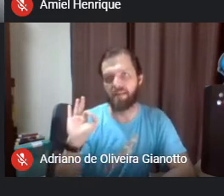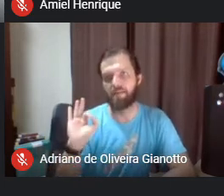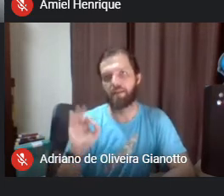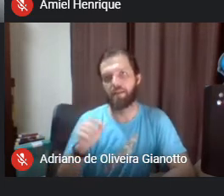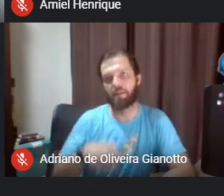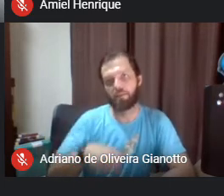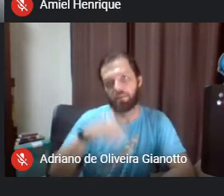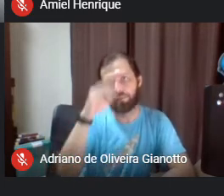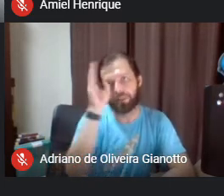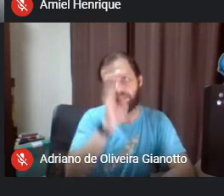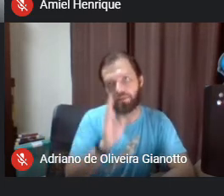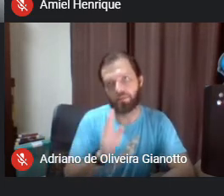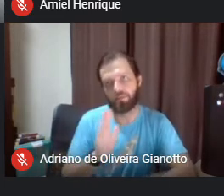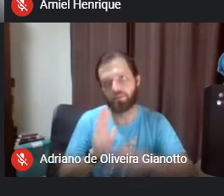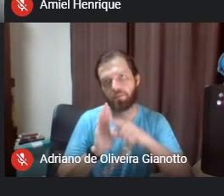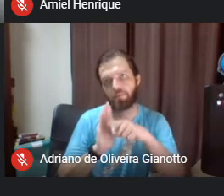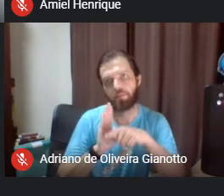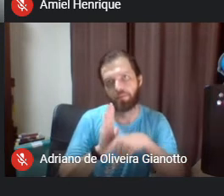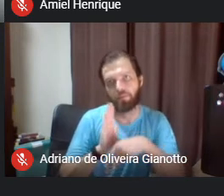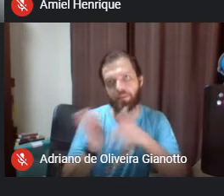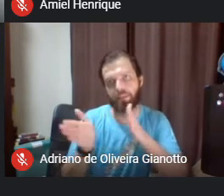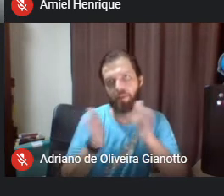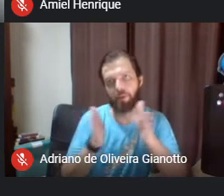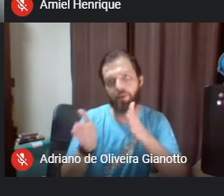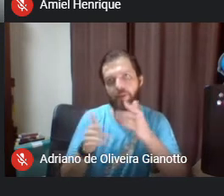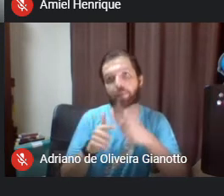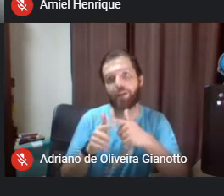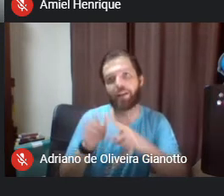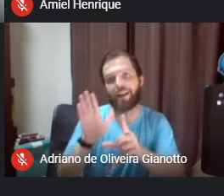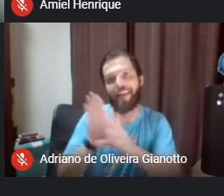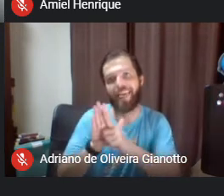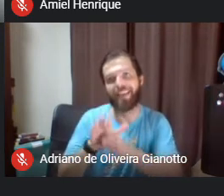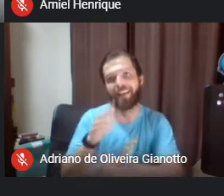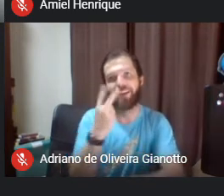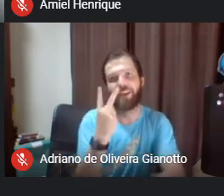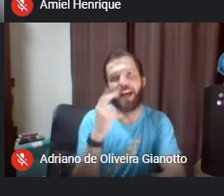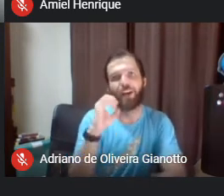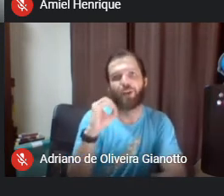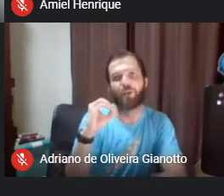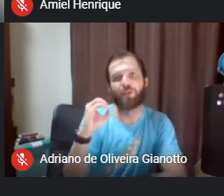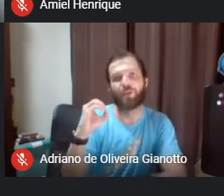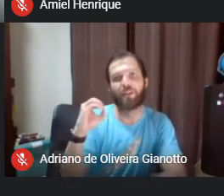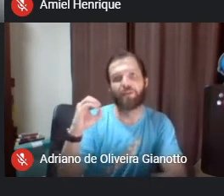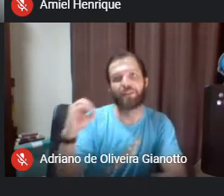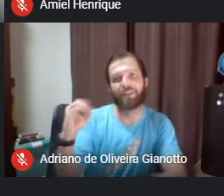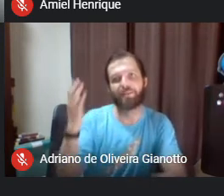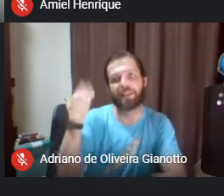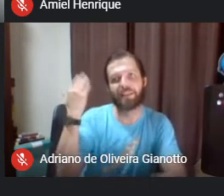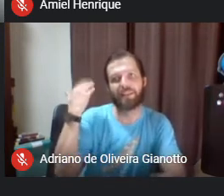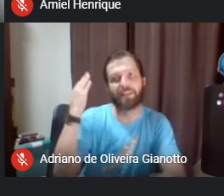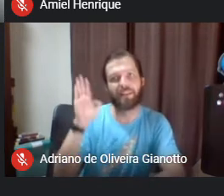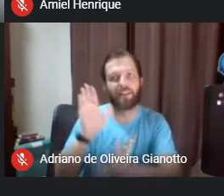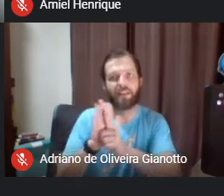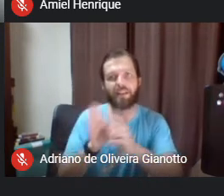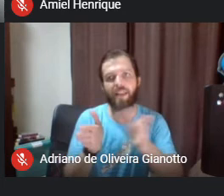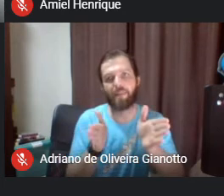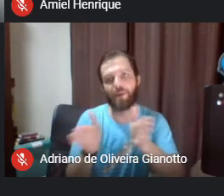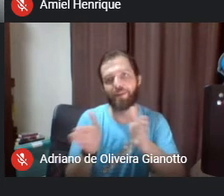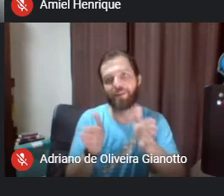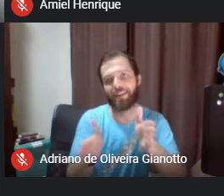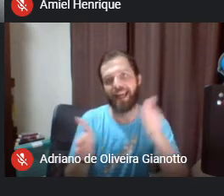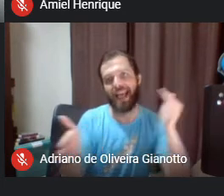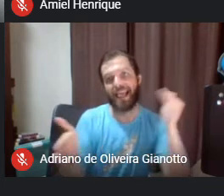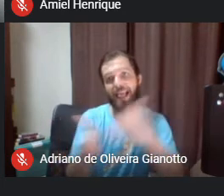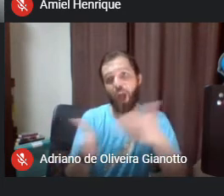fluentes, que sabem línguas de sinais inglesa. Agora, no Brasil, não, nós estamos muito atrasados quanto a isso. Nós temos uma lei aí de